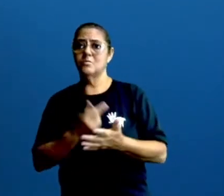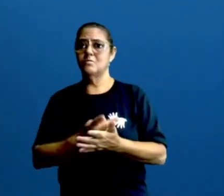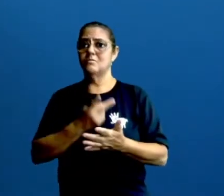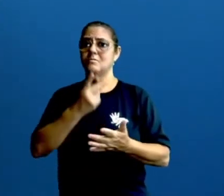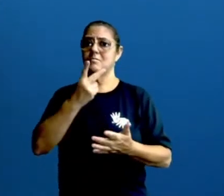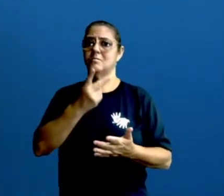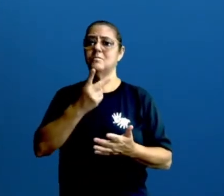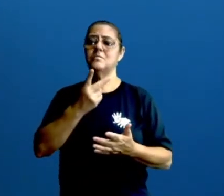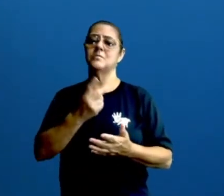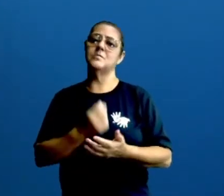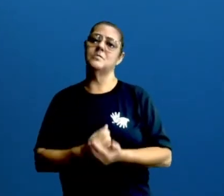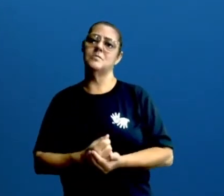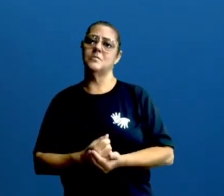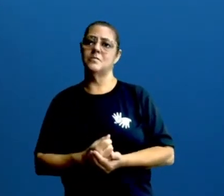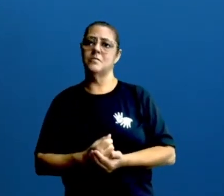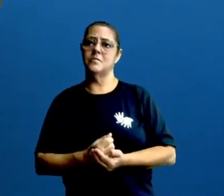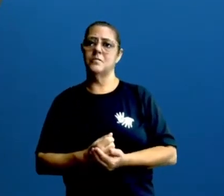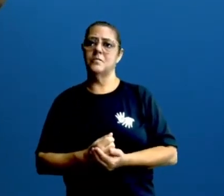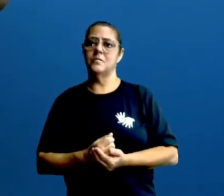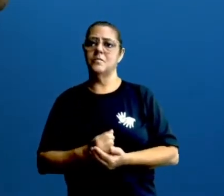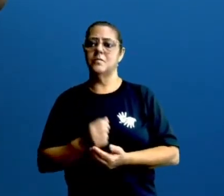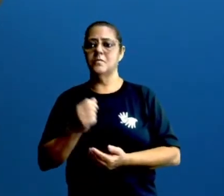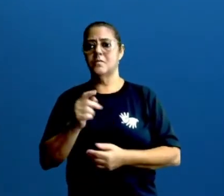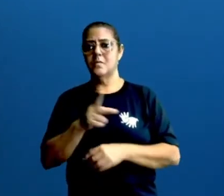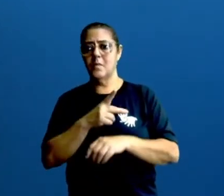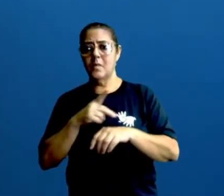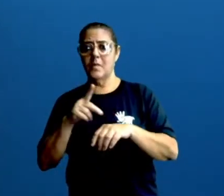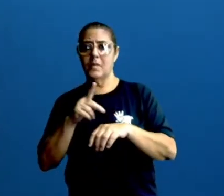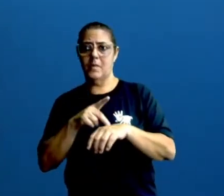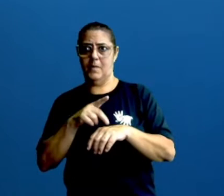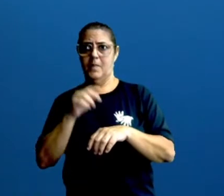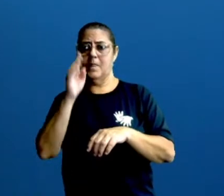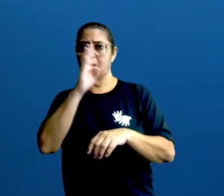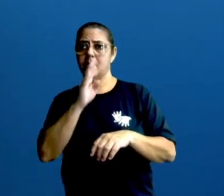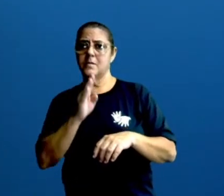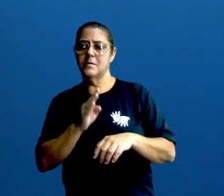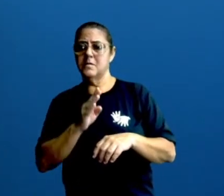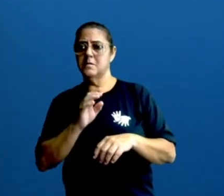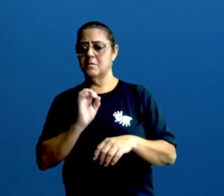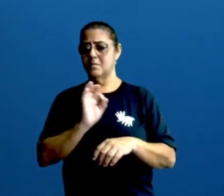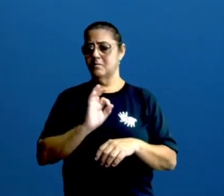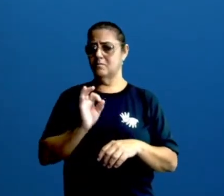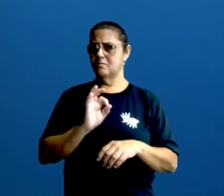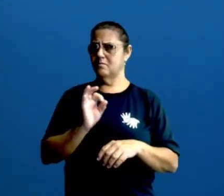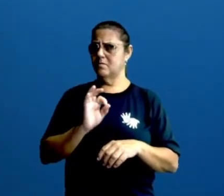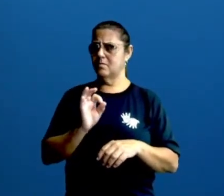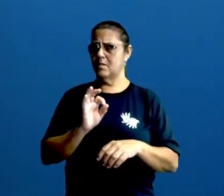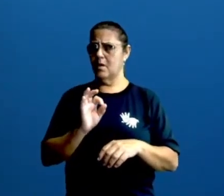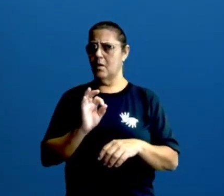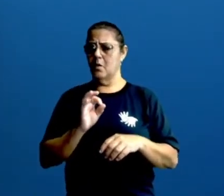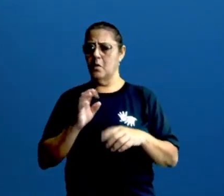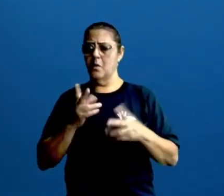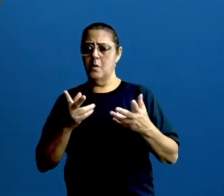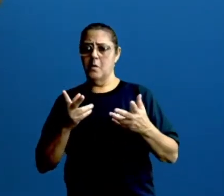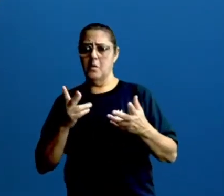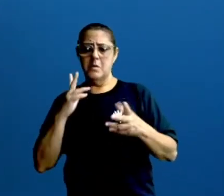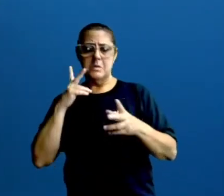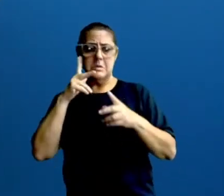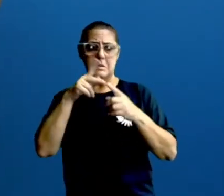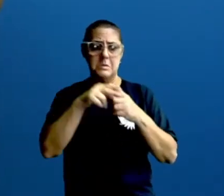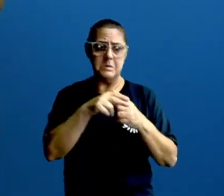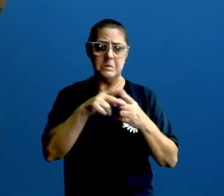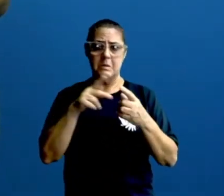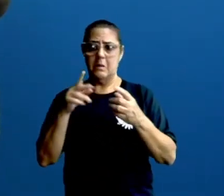que faz parte da história geral do nosso país e não episódios recortados que